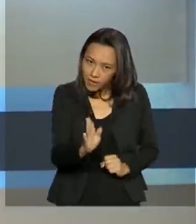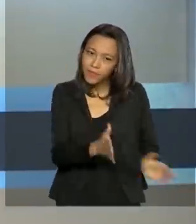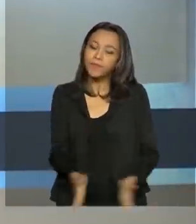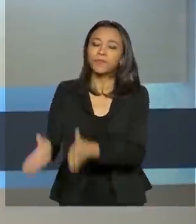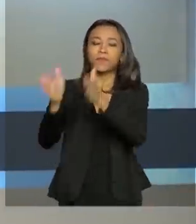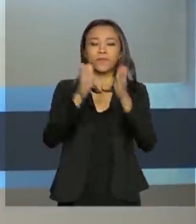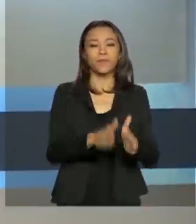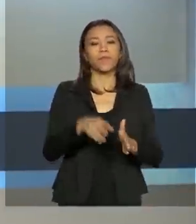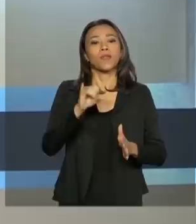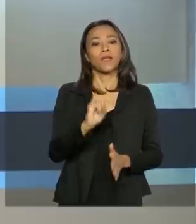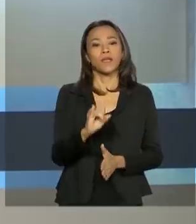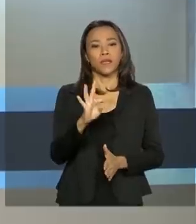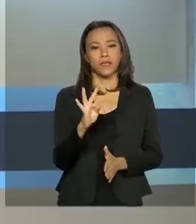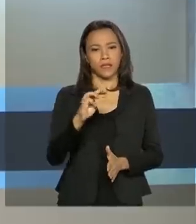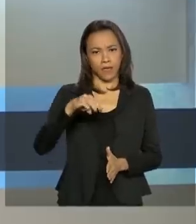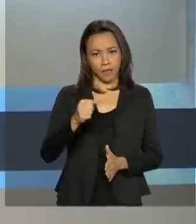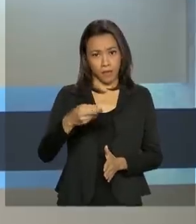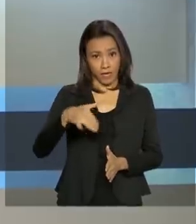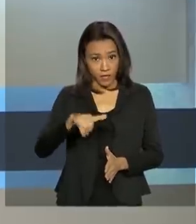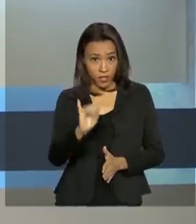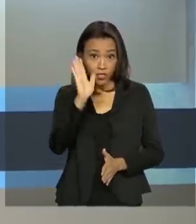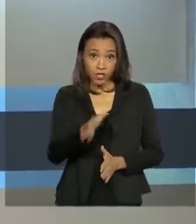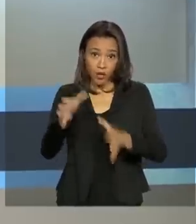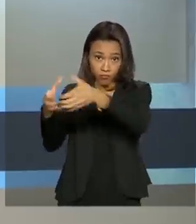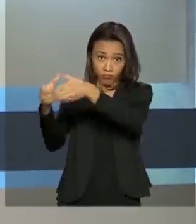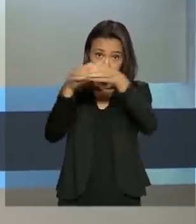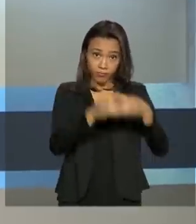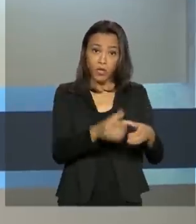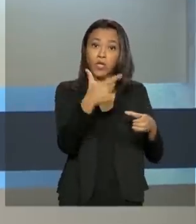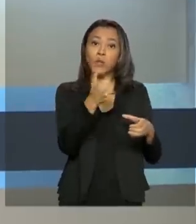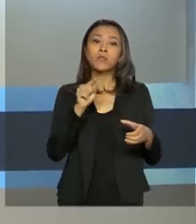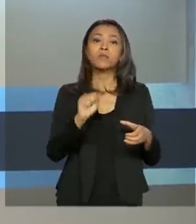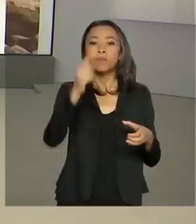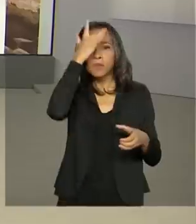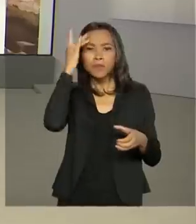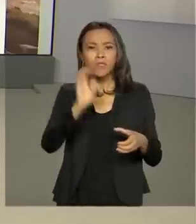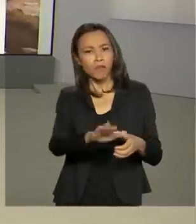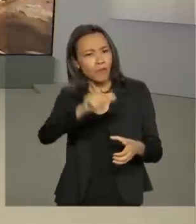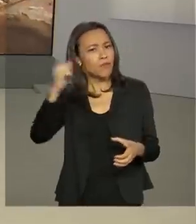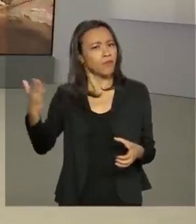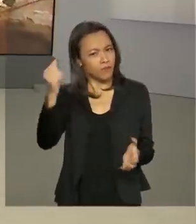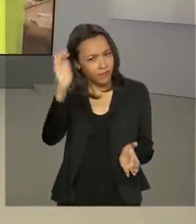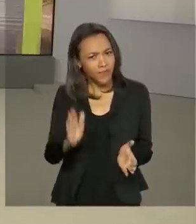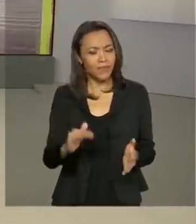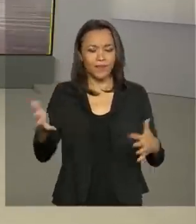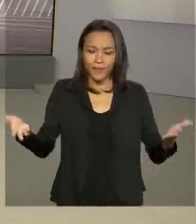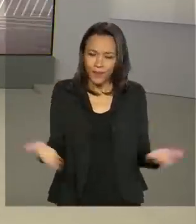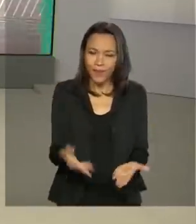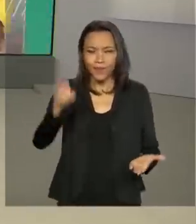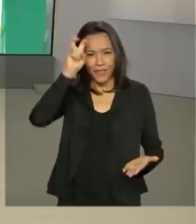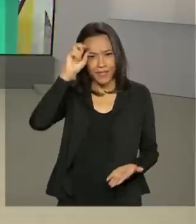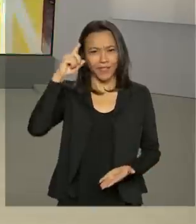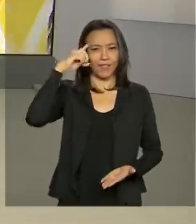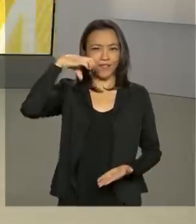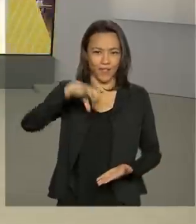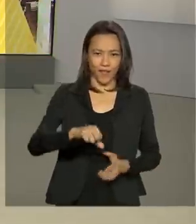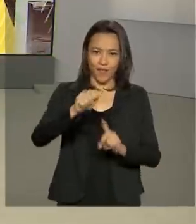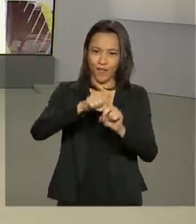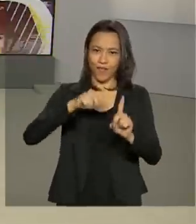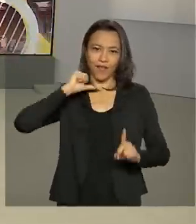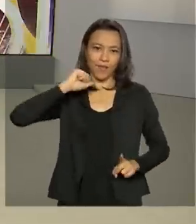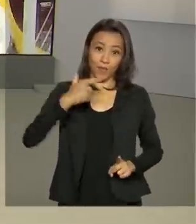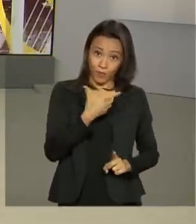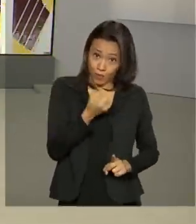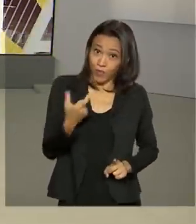itamaraty já repatriou quase 12 mil brasileiros que estavam no exterior hoje é quinta-feira nove de abril